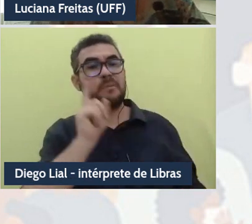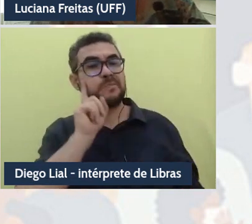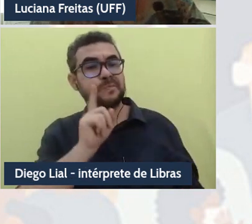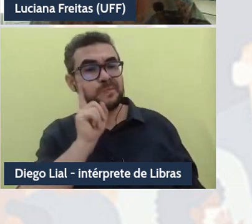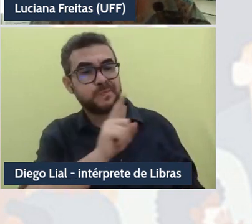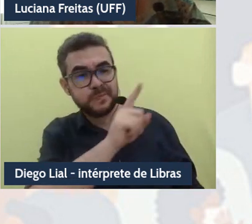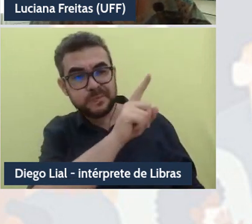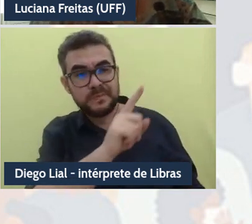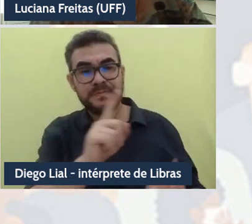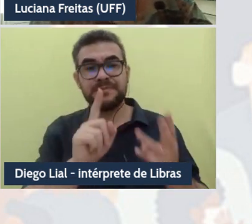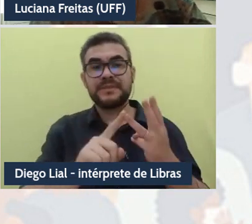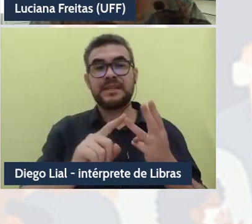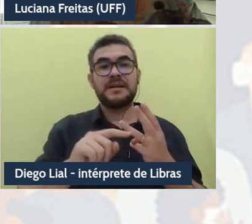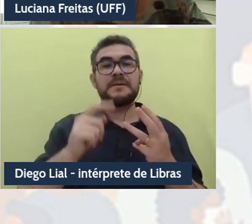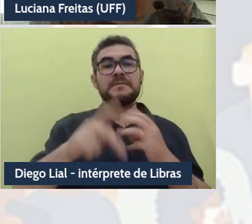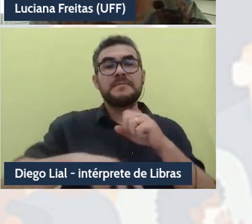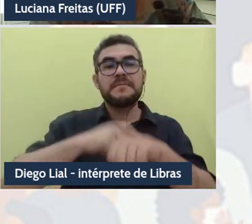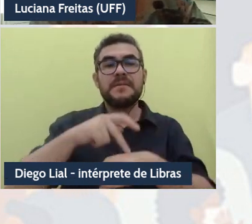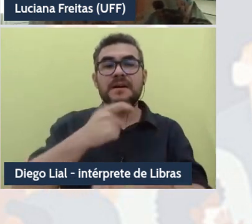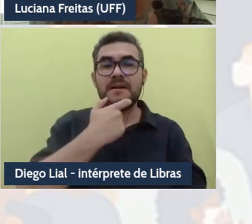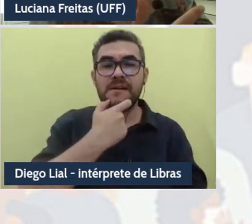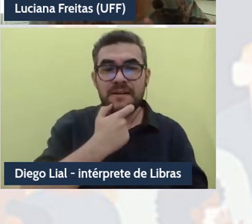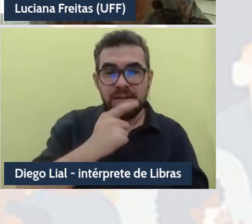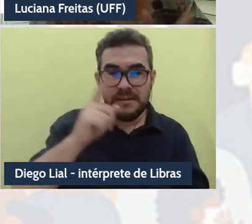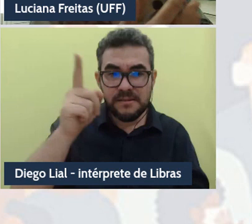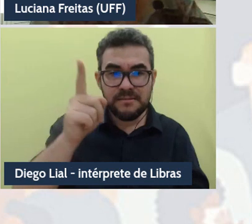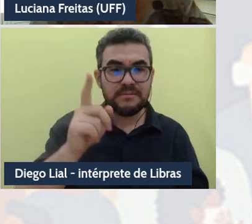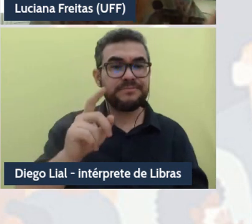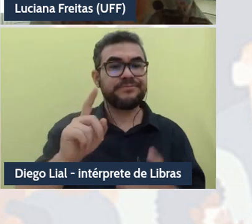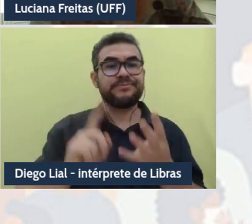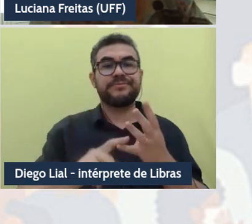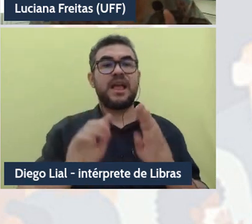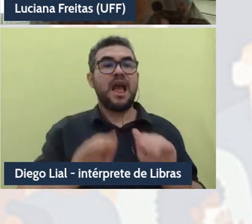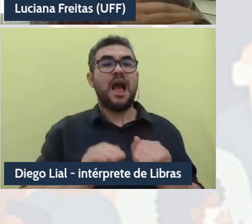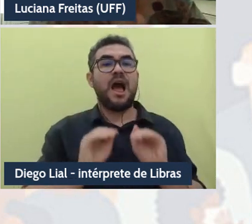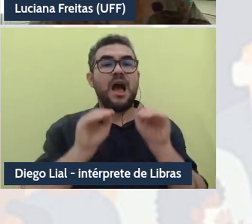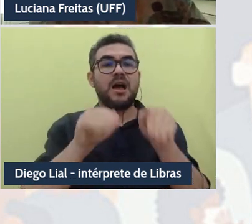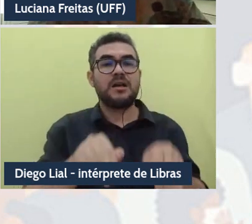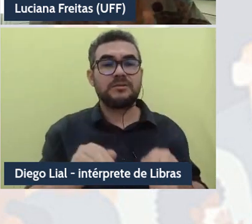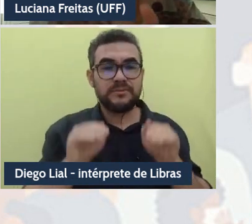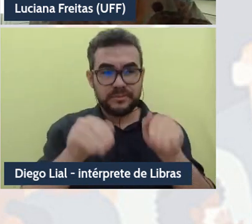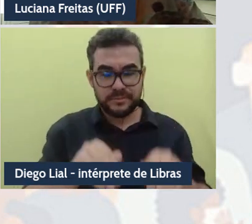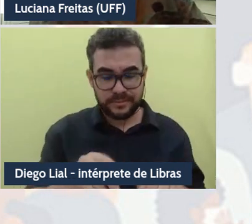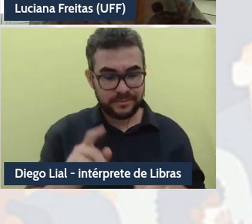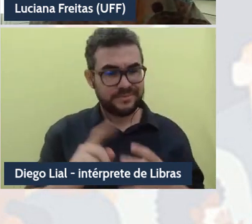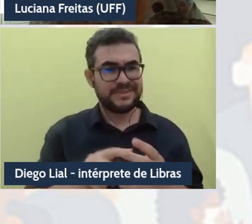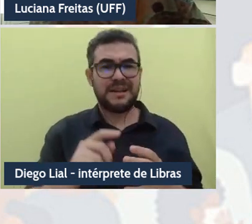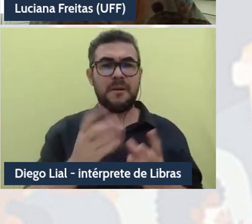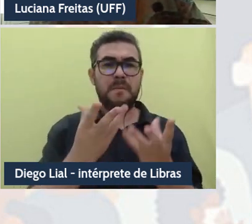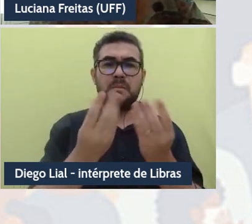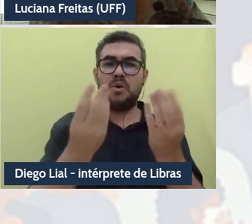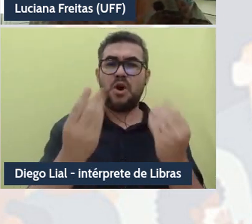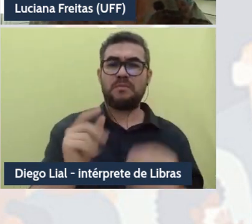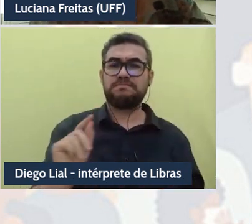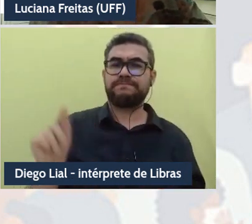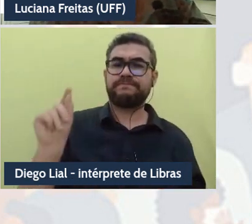outros países do mundo. Né? Então, isso daqui, já, a gente já sabe o que vai, qual é o final dessa